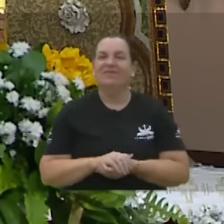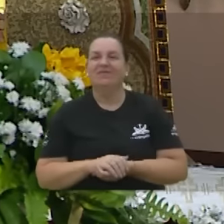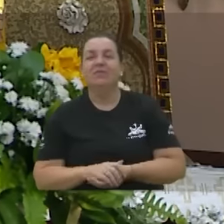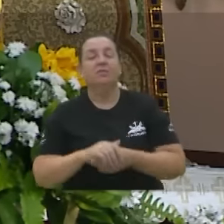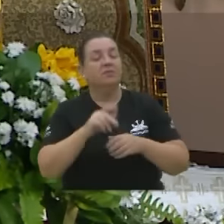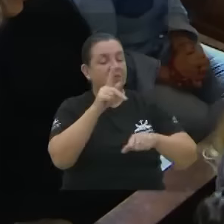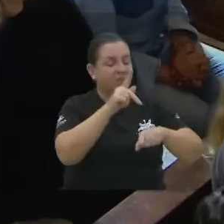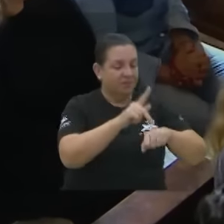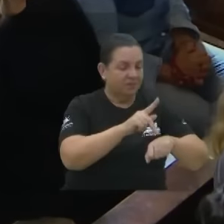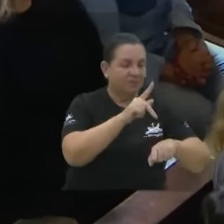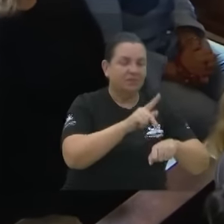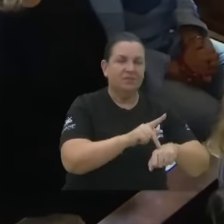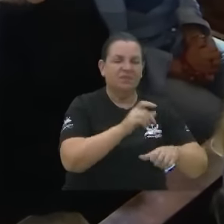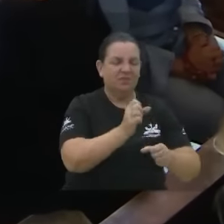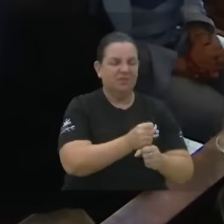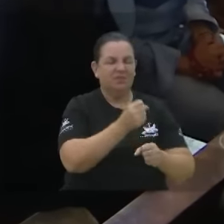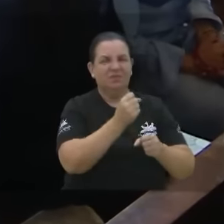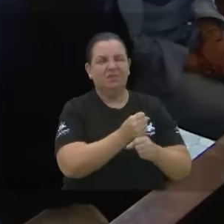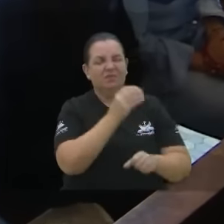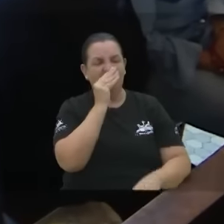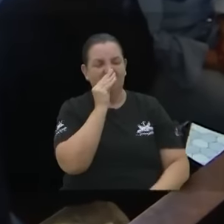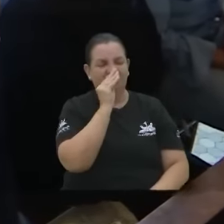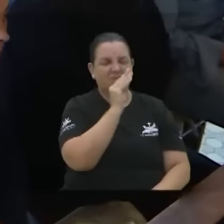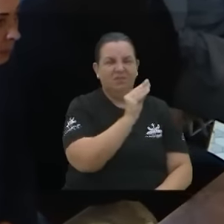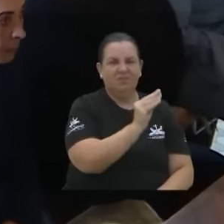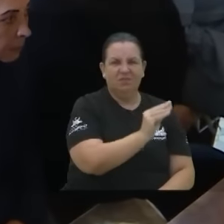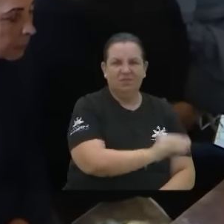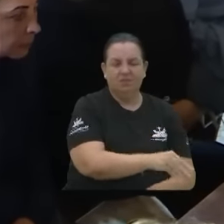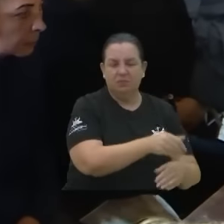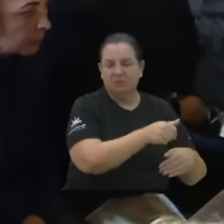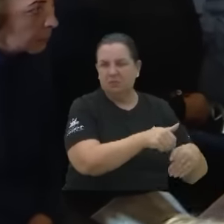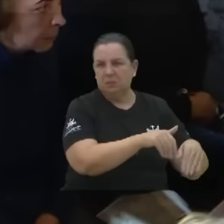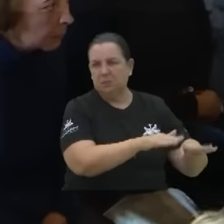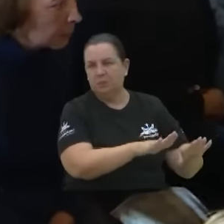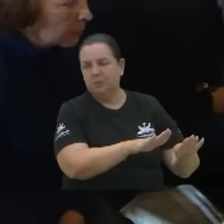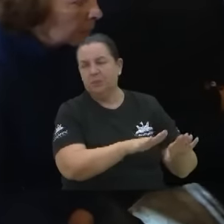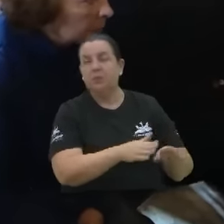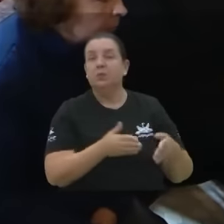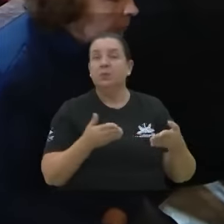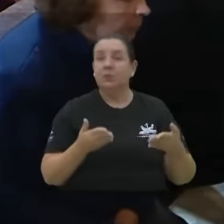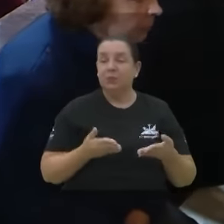olhos. A pedra que os pedreiros